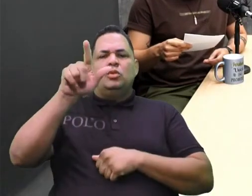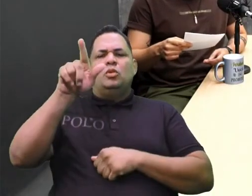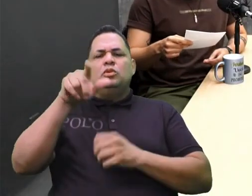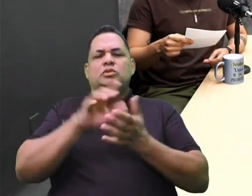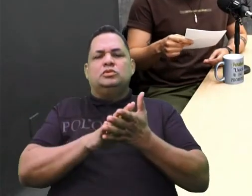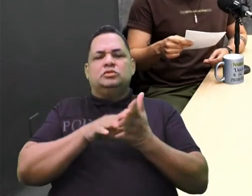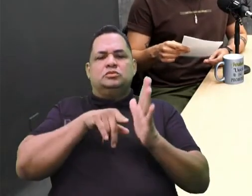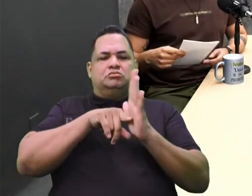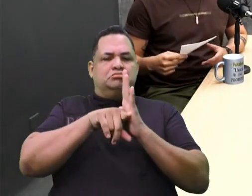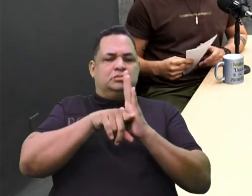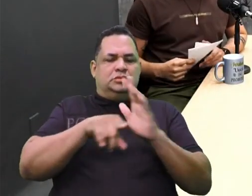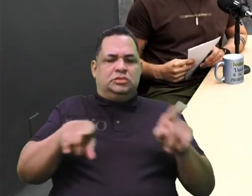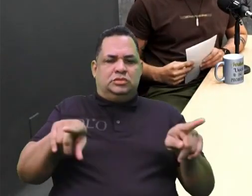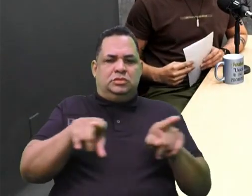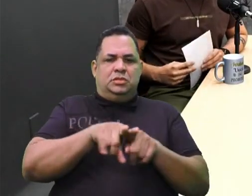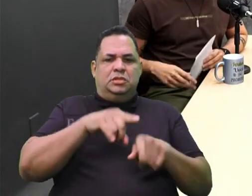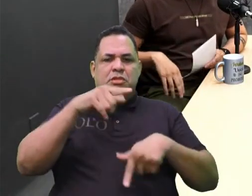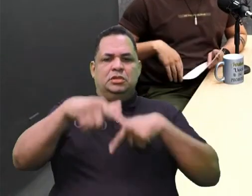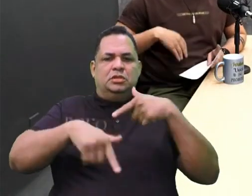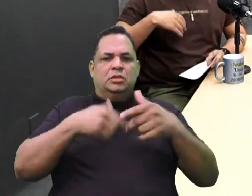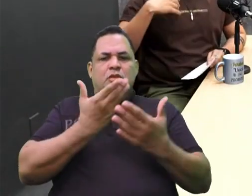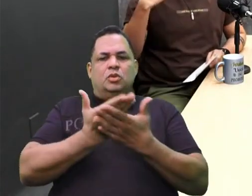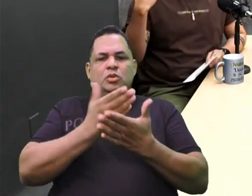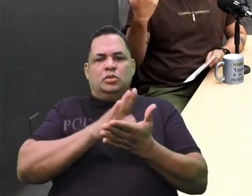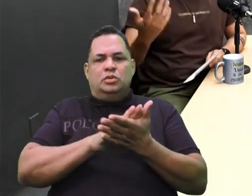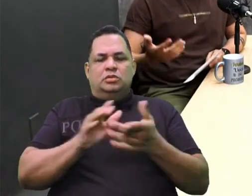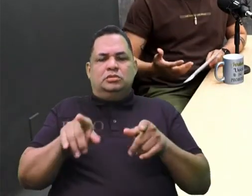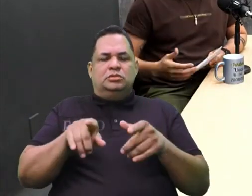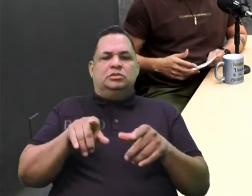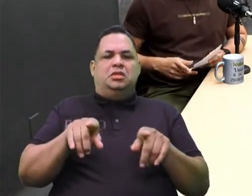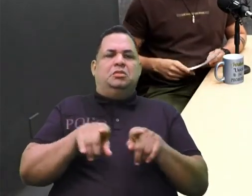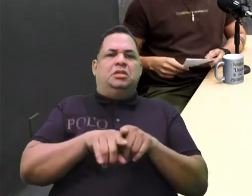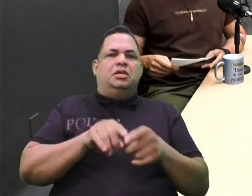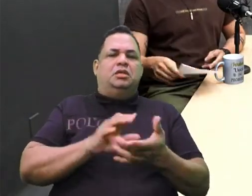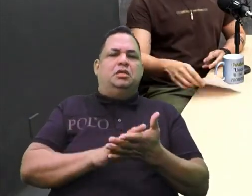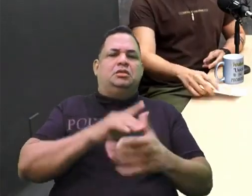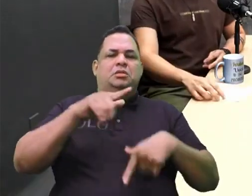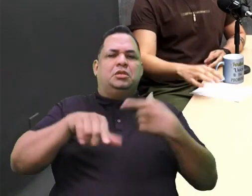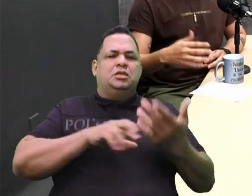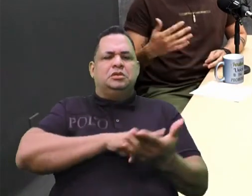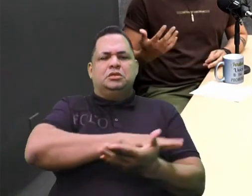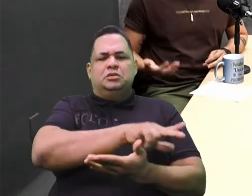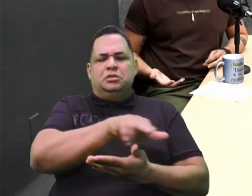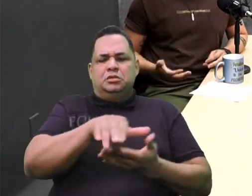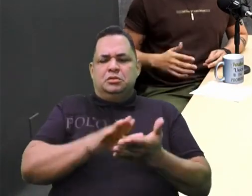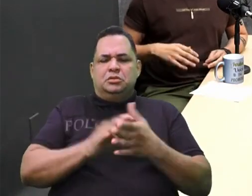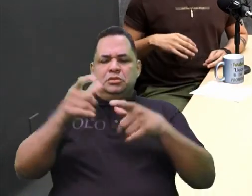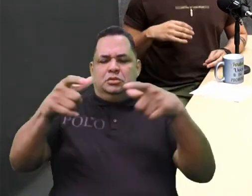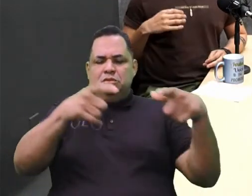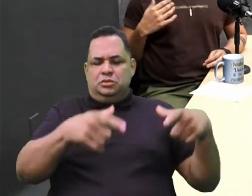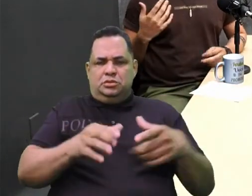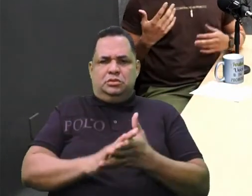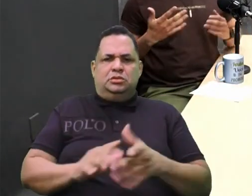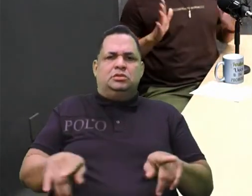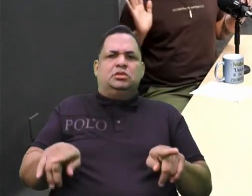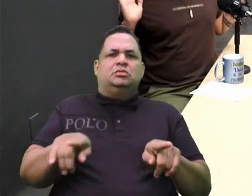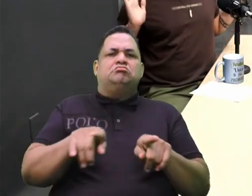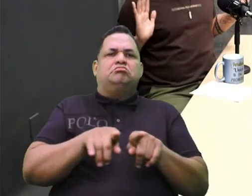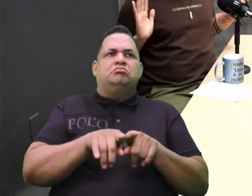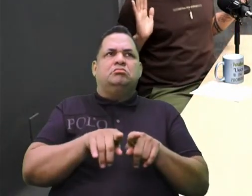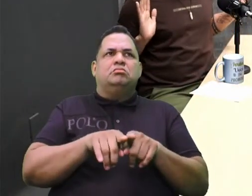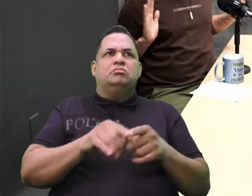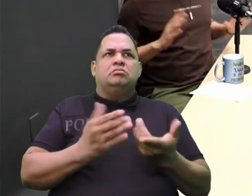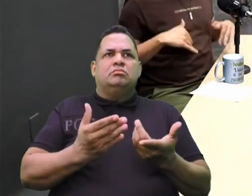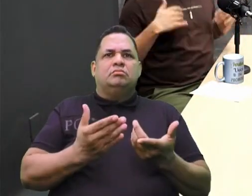pesquisadores. Além de atuar como intérprete, além de fazer várias outras coisas dentro da área de Libras. E,